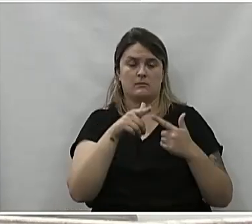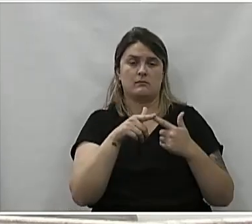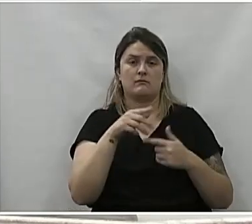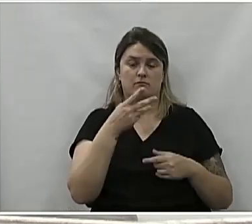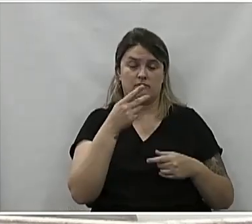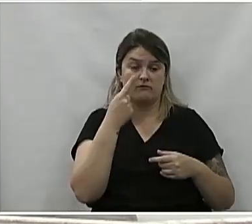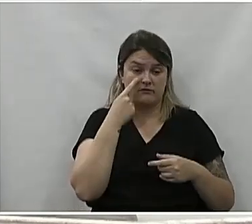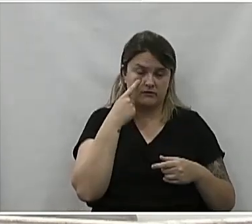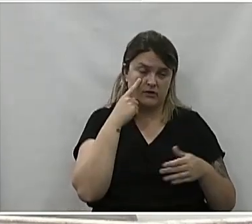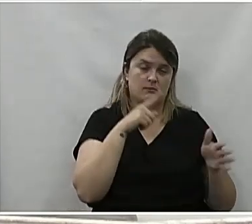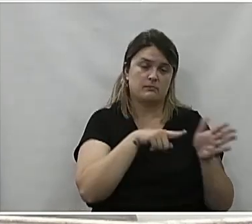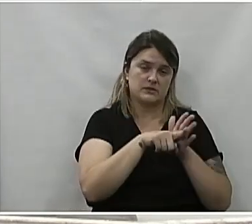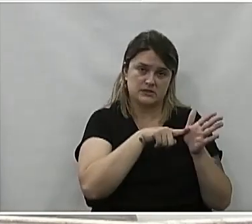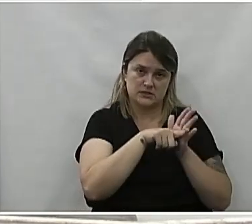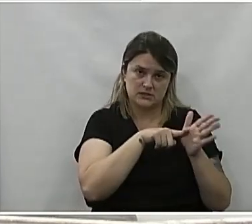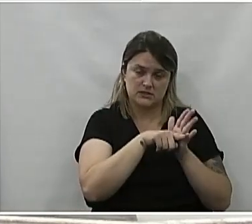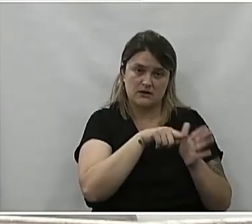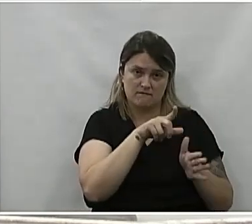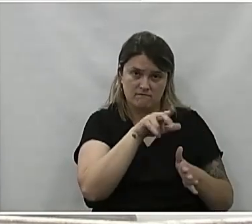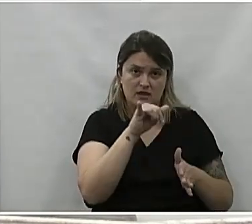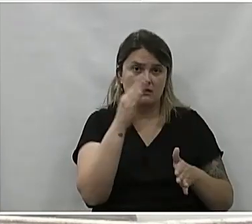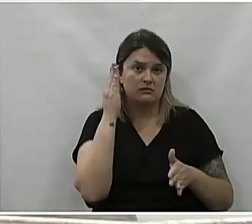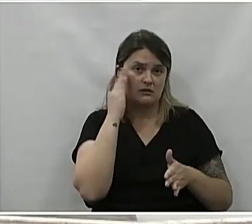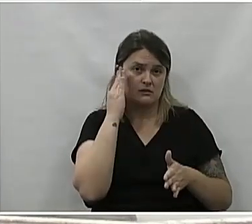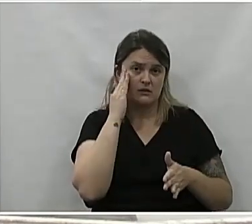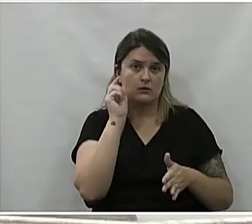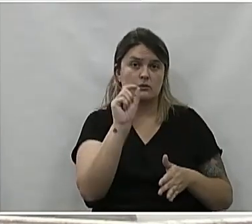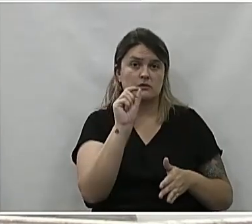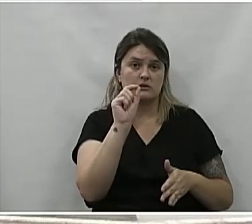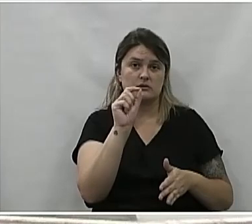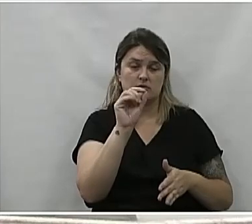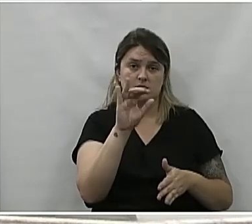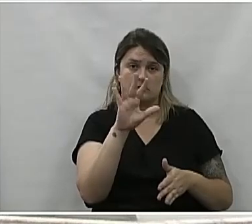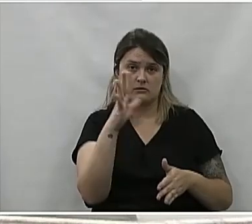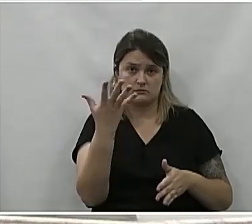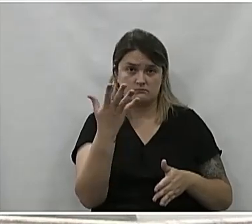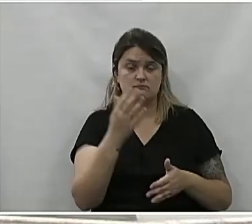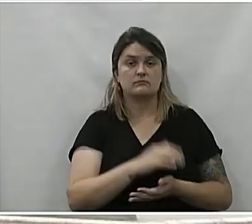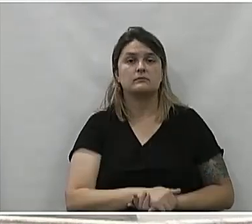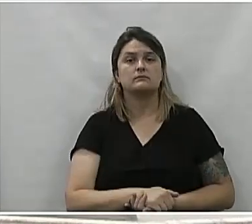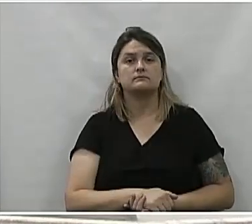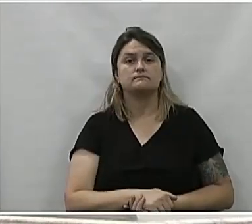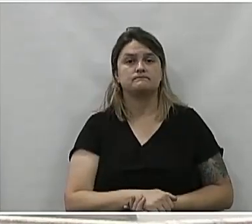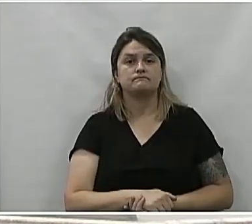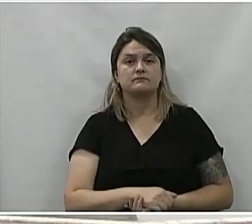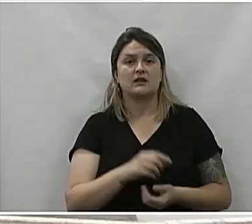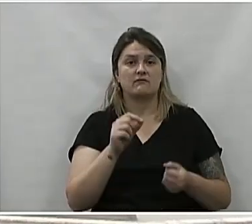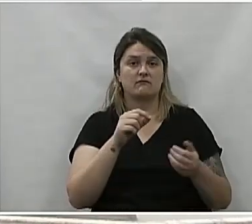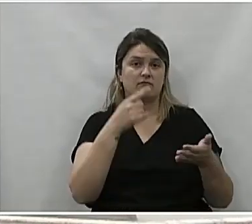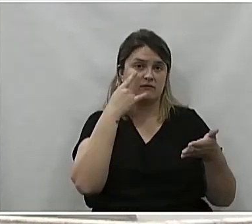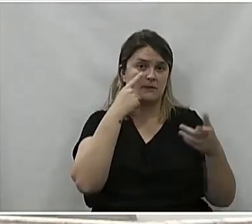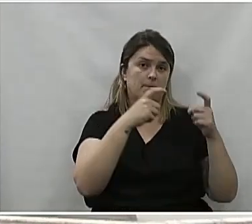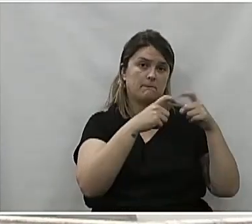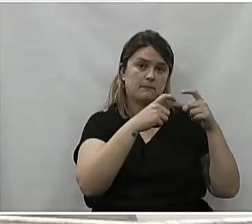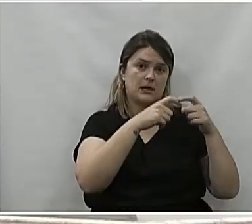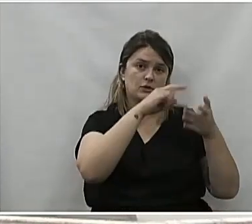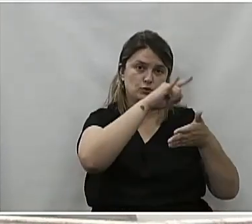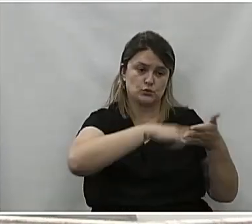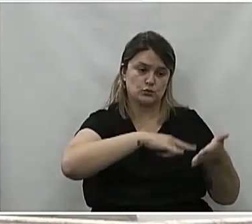Vamos averiguar Vamos buscar Entender o caso Estamos à disposição Vamos pegar os prontuários Do